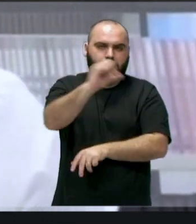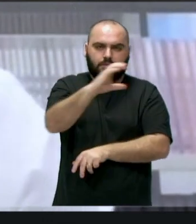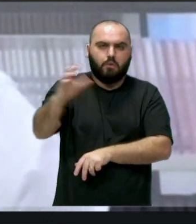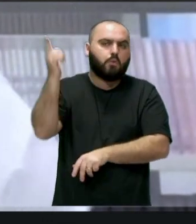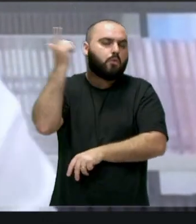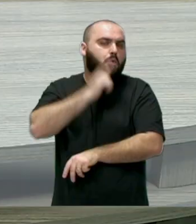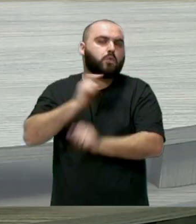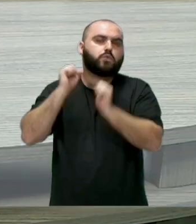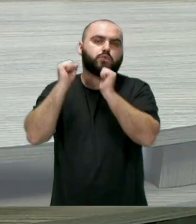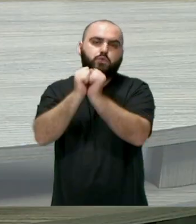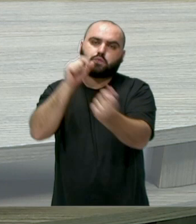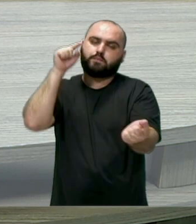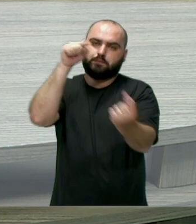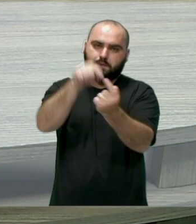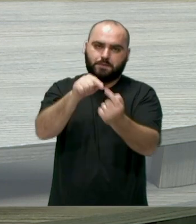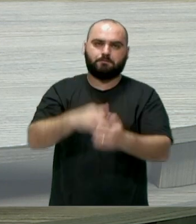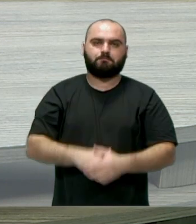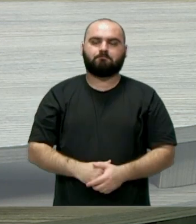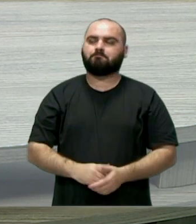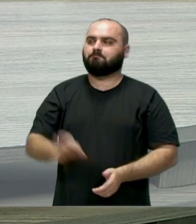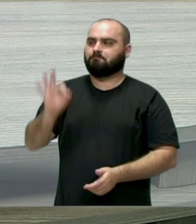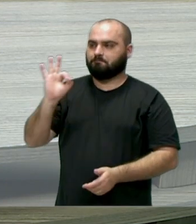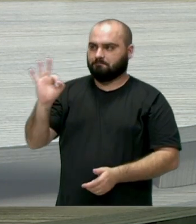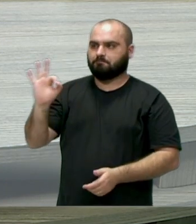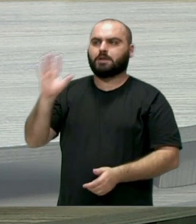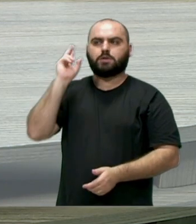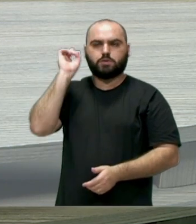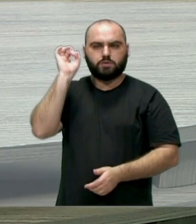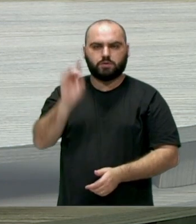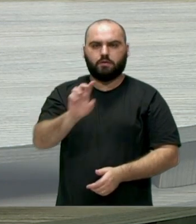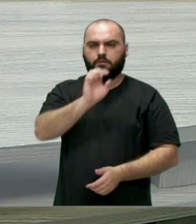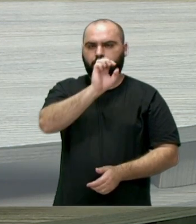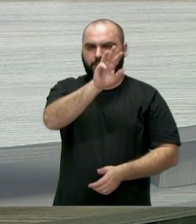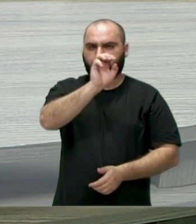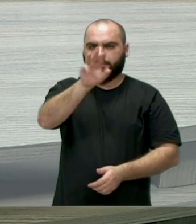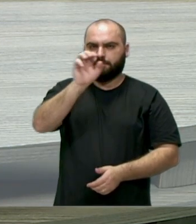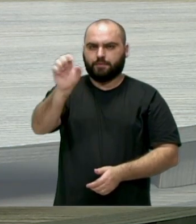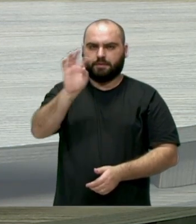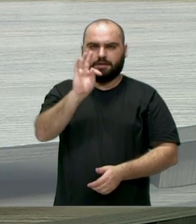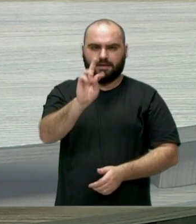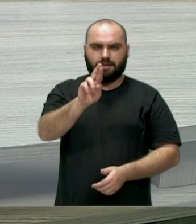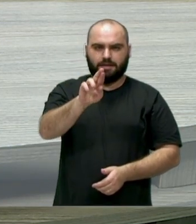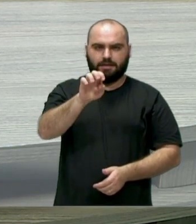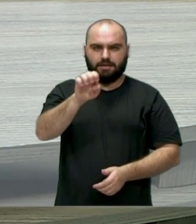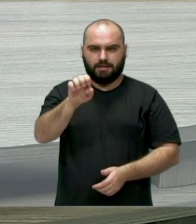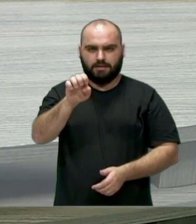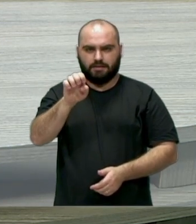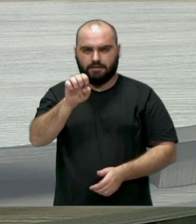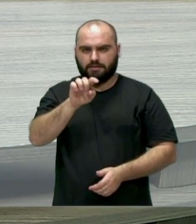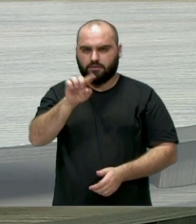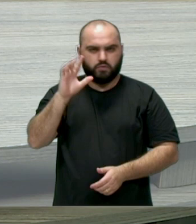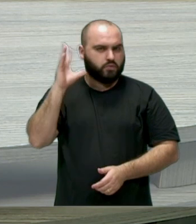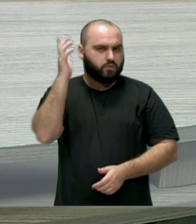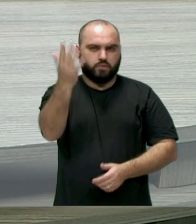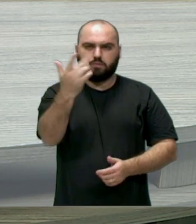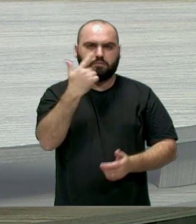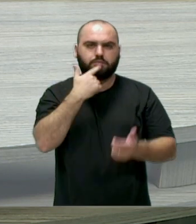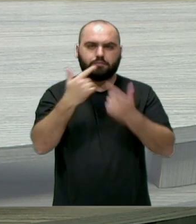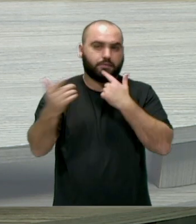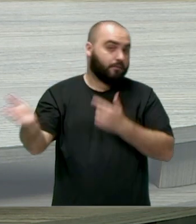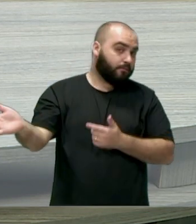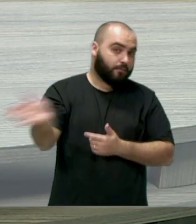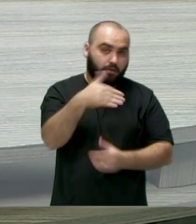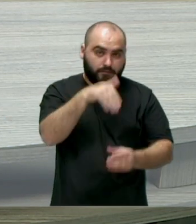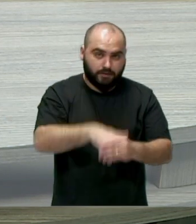conseguir chegar a esse objetivo. Com certeza, é só acessar lá no site do TRE, para todas as indicações e bora